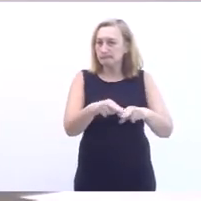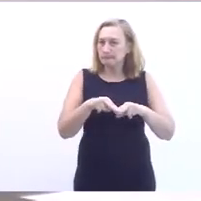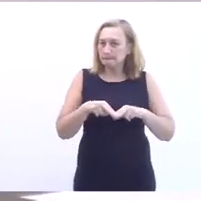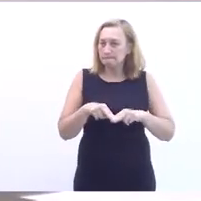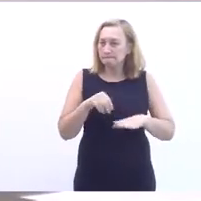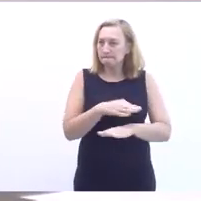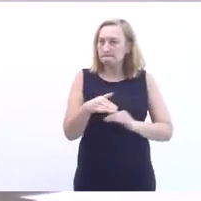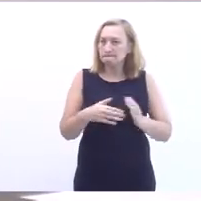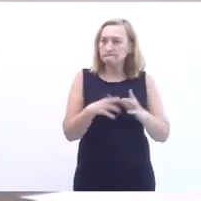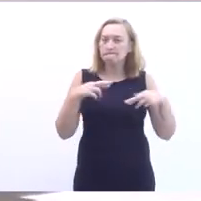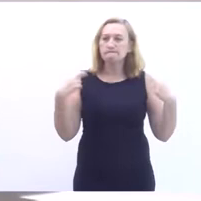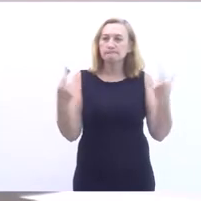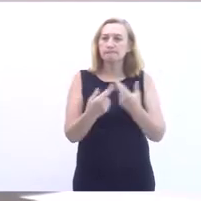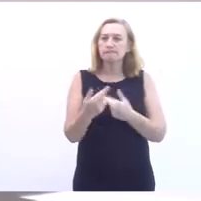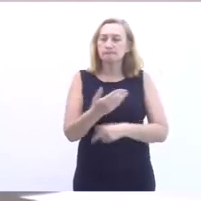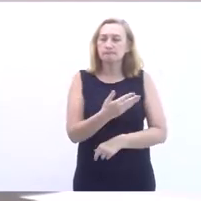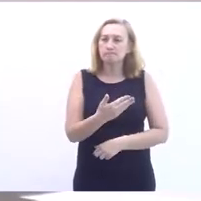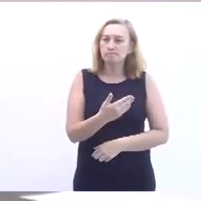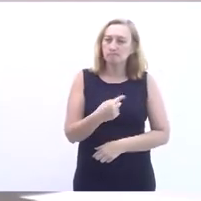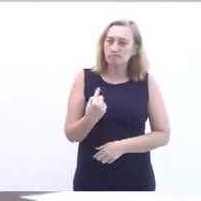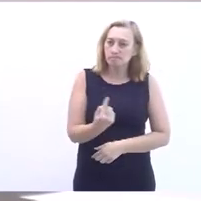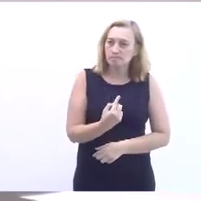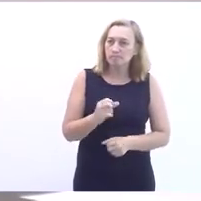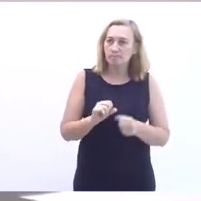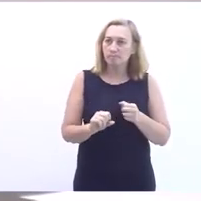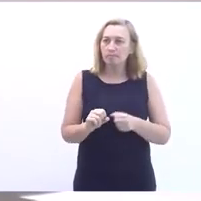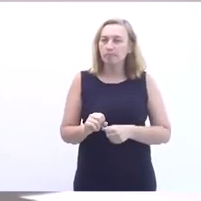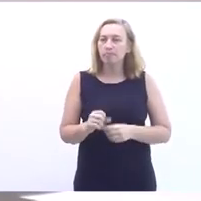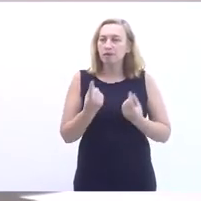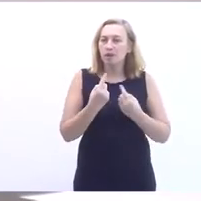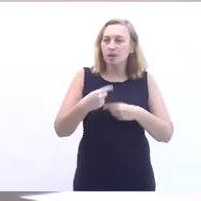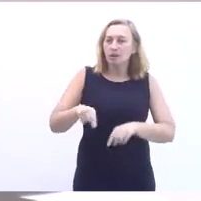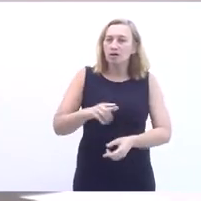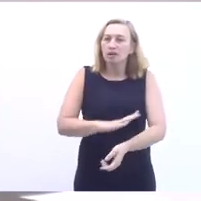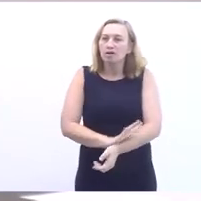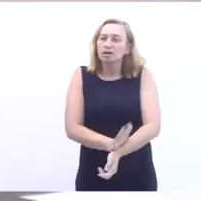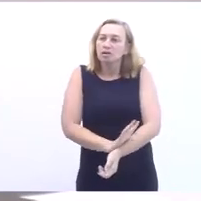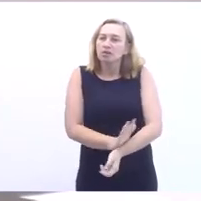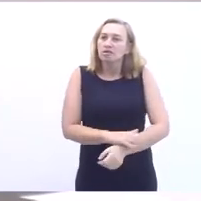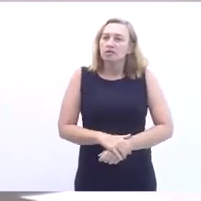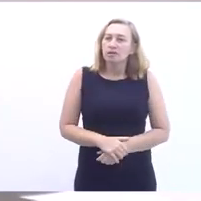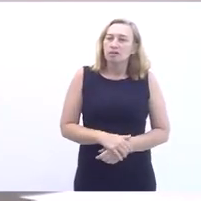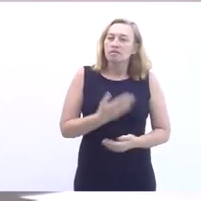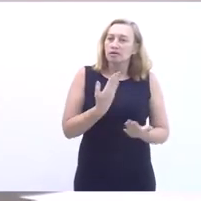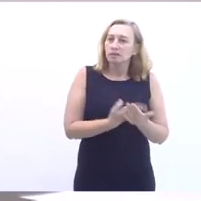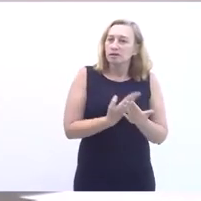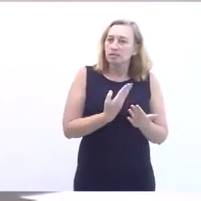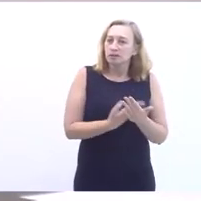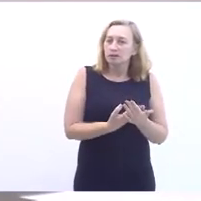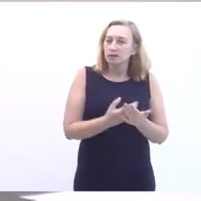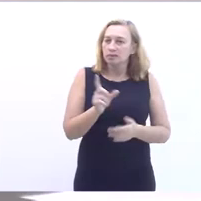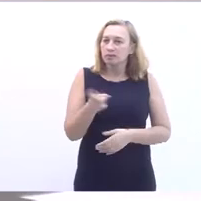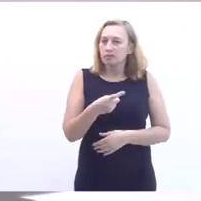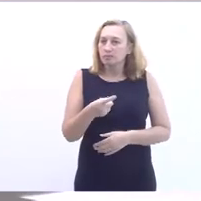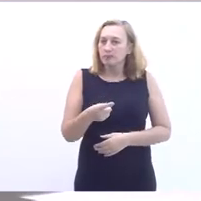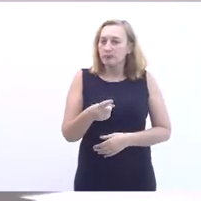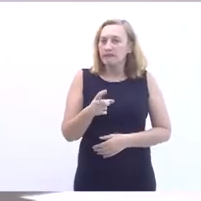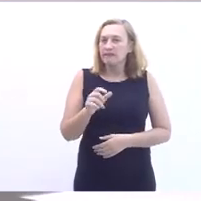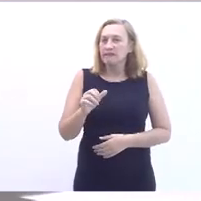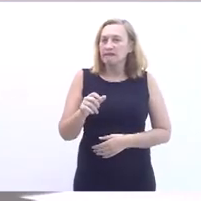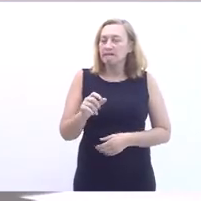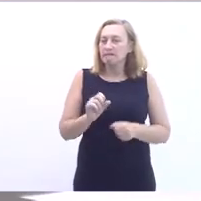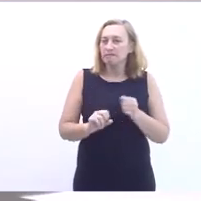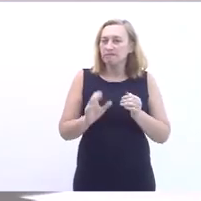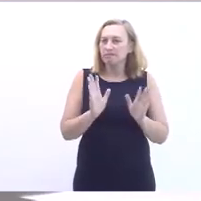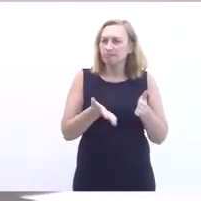toda a urgência que a gente faz como essa quanto o rastreamento tolerância estudante passe livre a gente vai fazer um agora